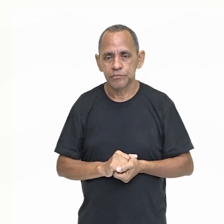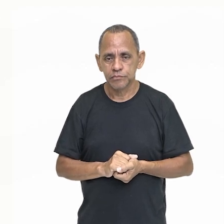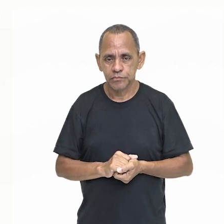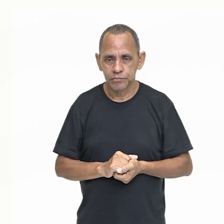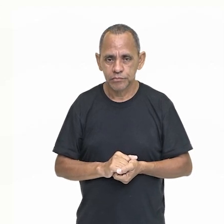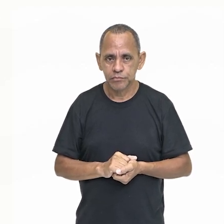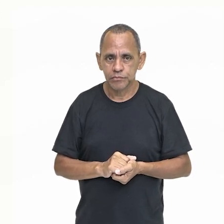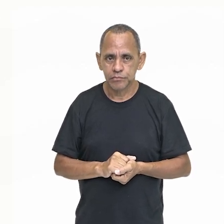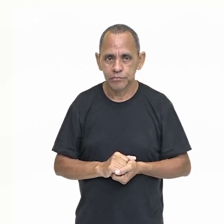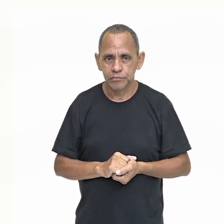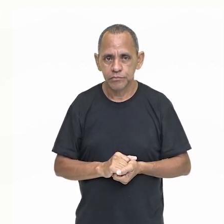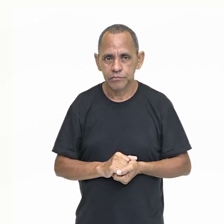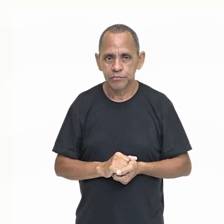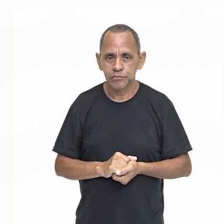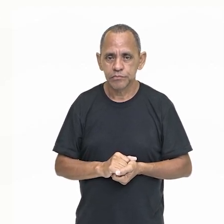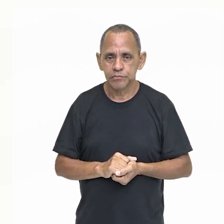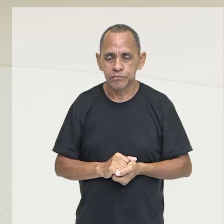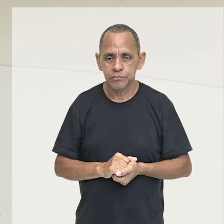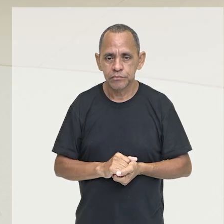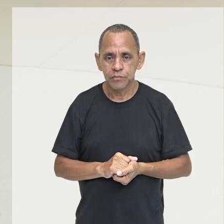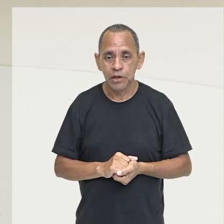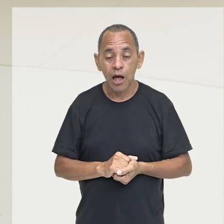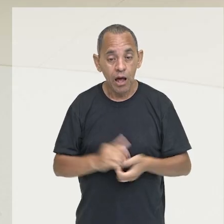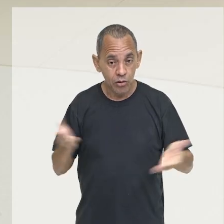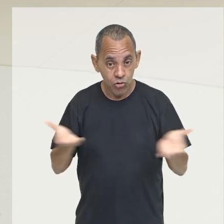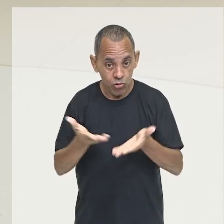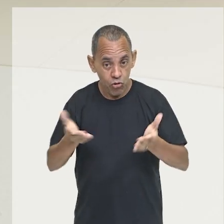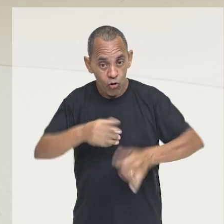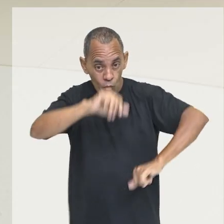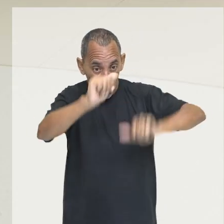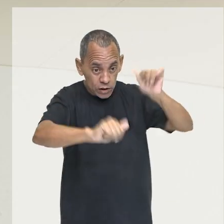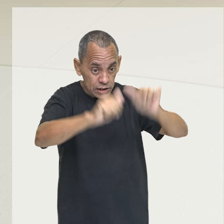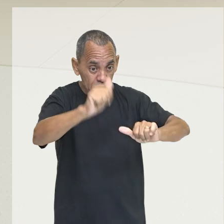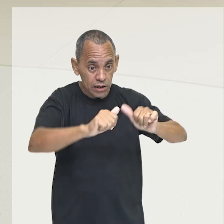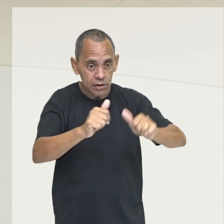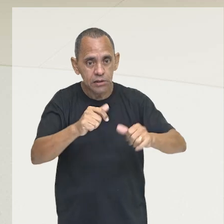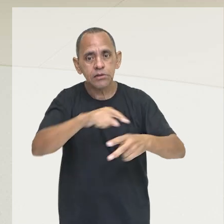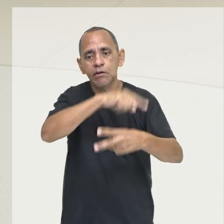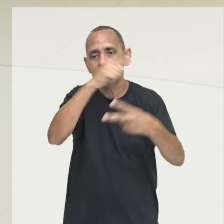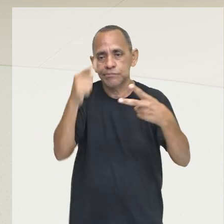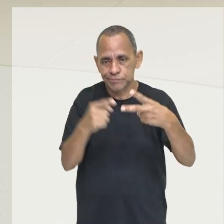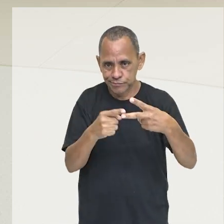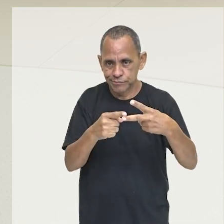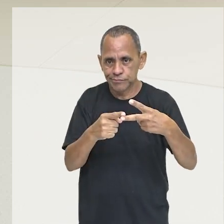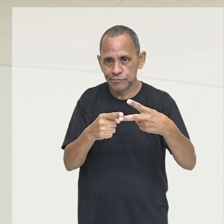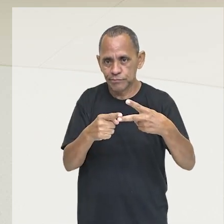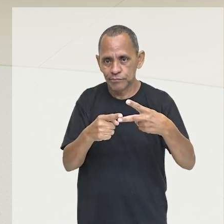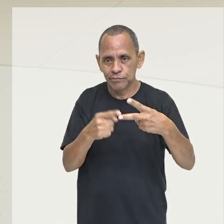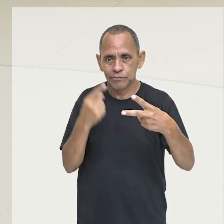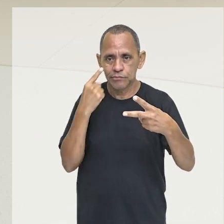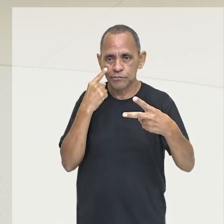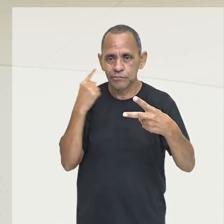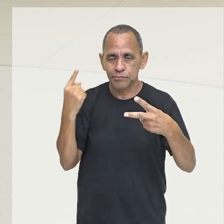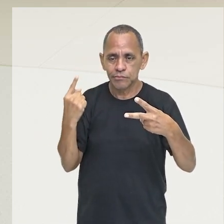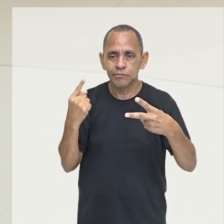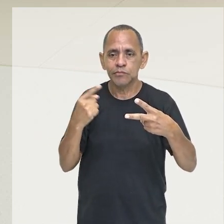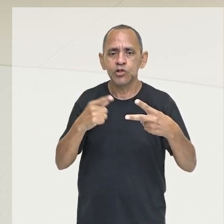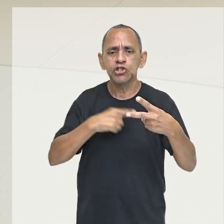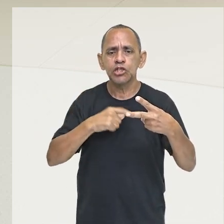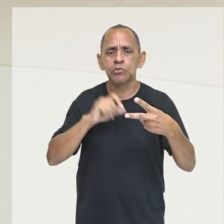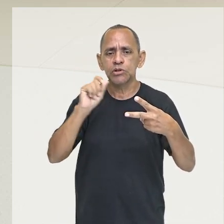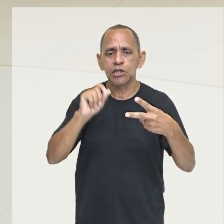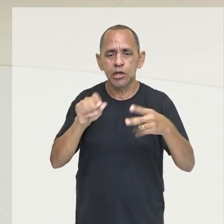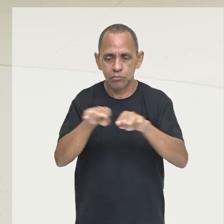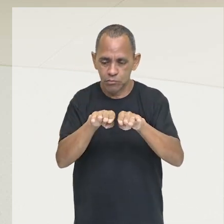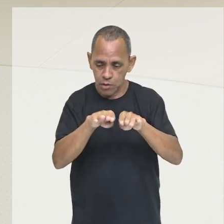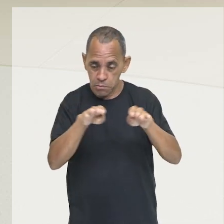a condução, vamos analisar o outro processo. Vejam aqui, nós temos